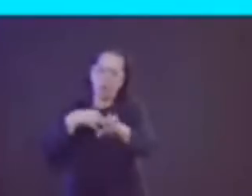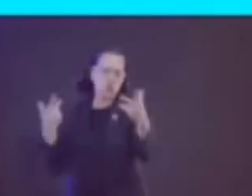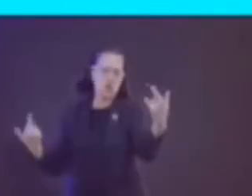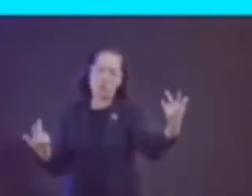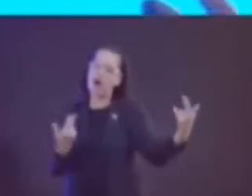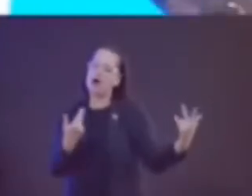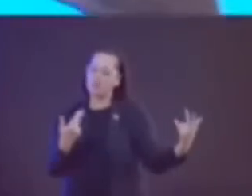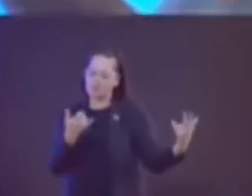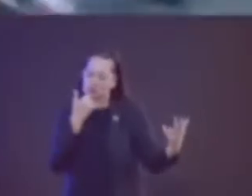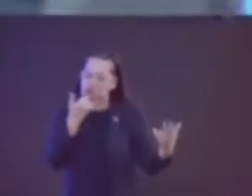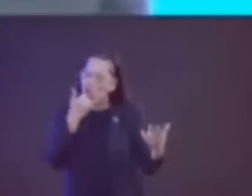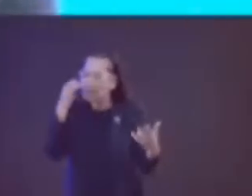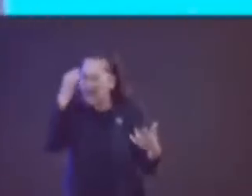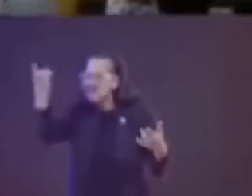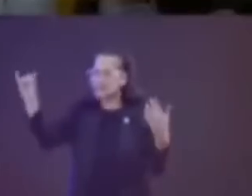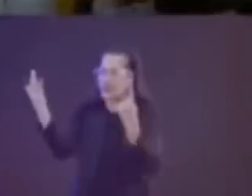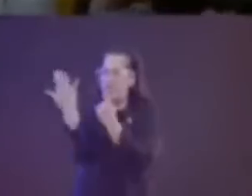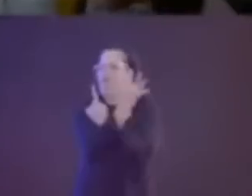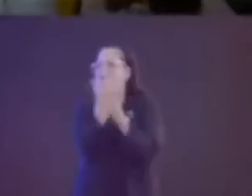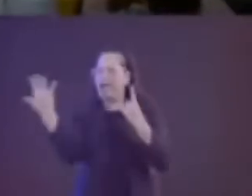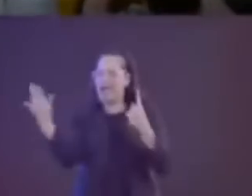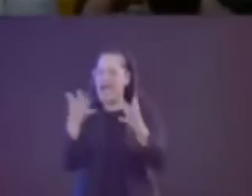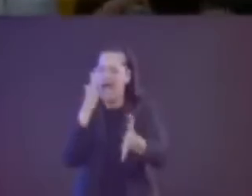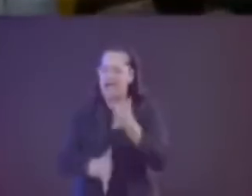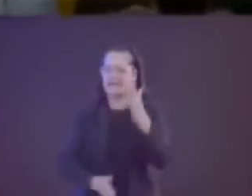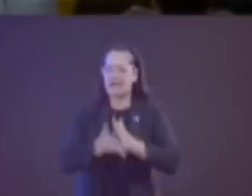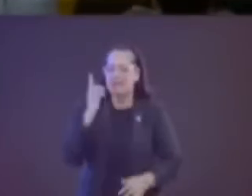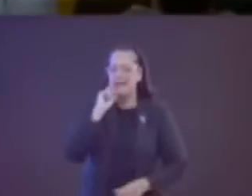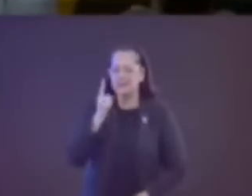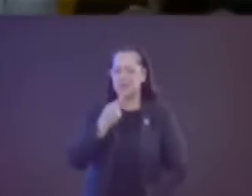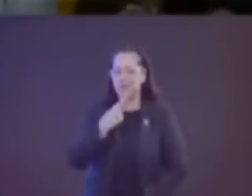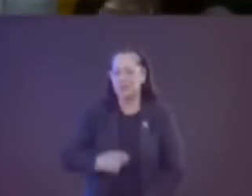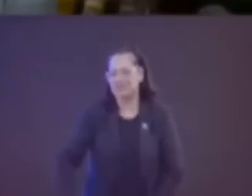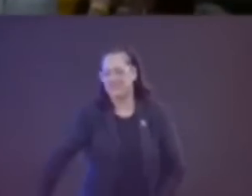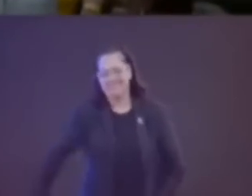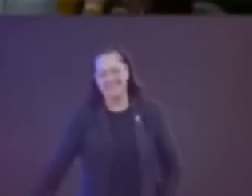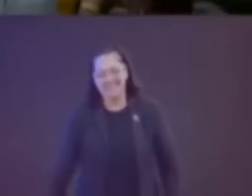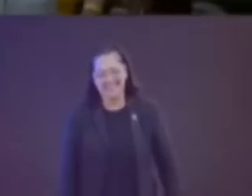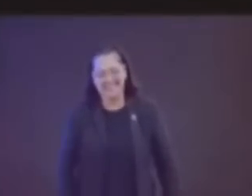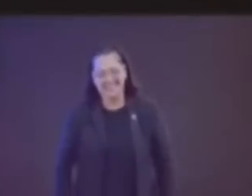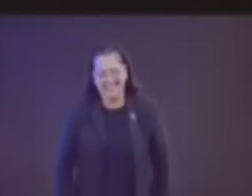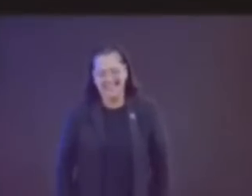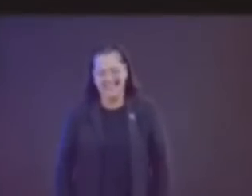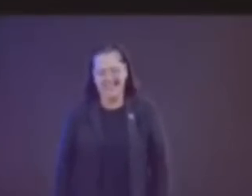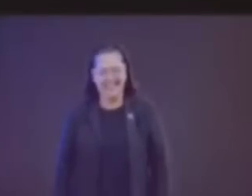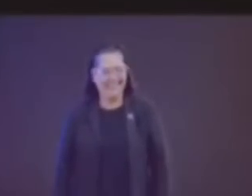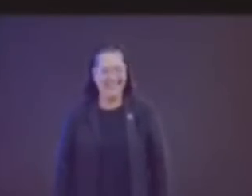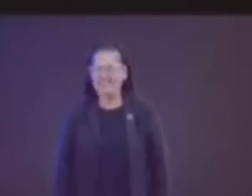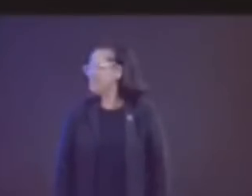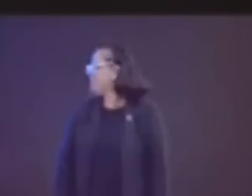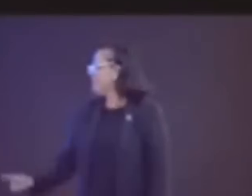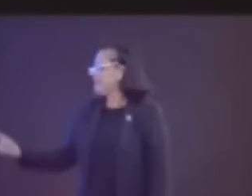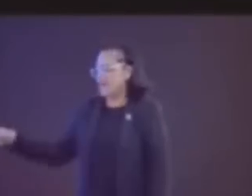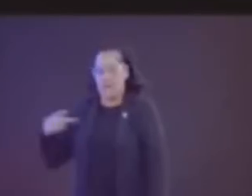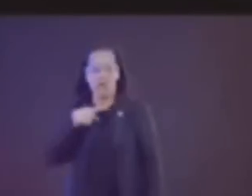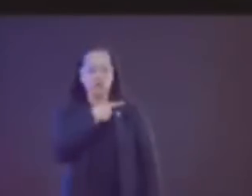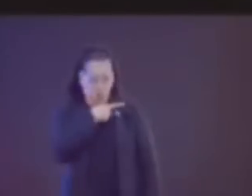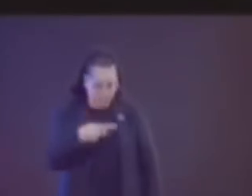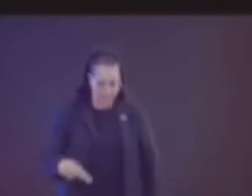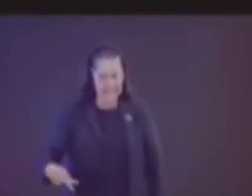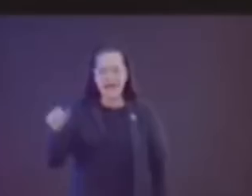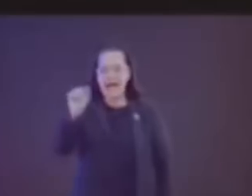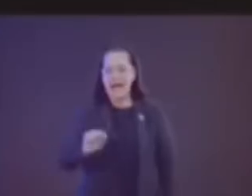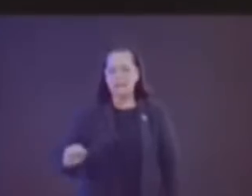esse lado, tá? Fala, Flor. Eu sou presidente da Associação dos Pequenos